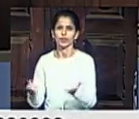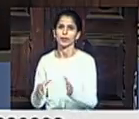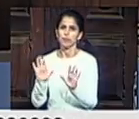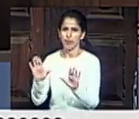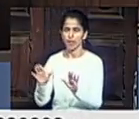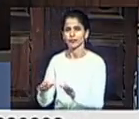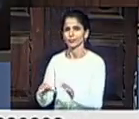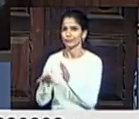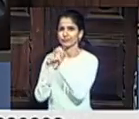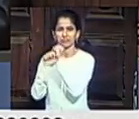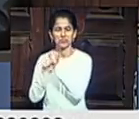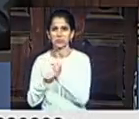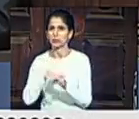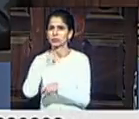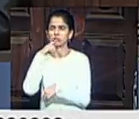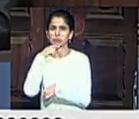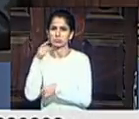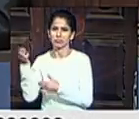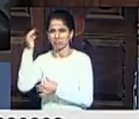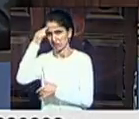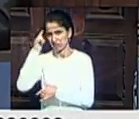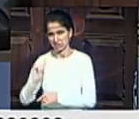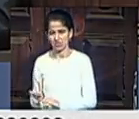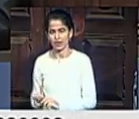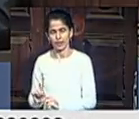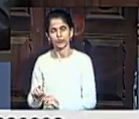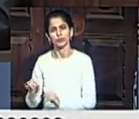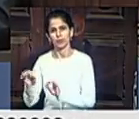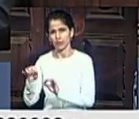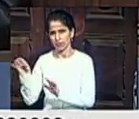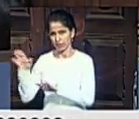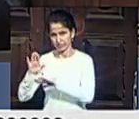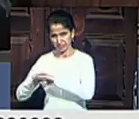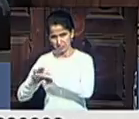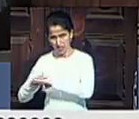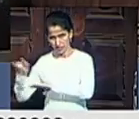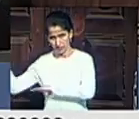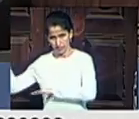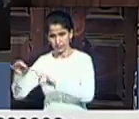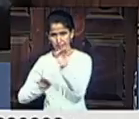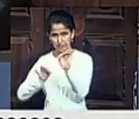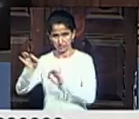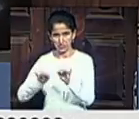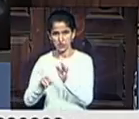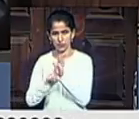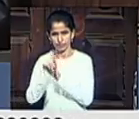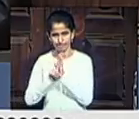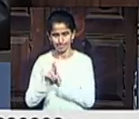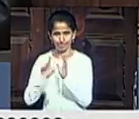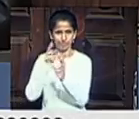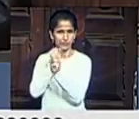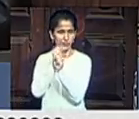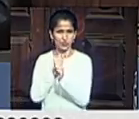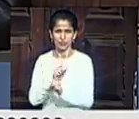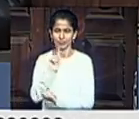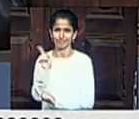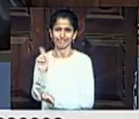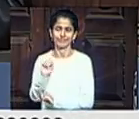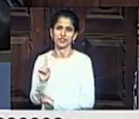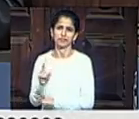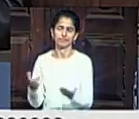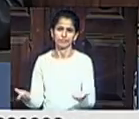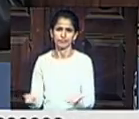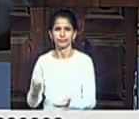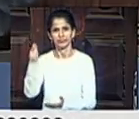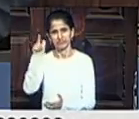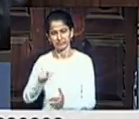aritmética adequada aqueles que prepararam essa matéria tiveram o cuidado de levar em consideração.